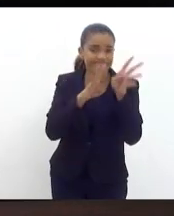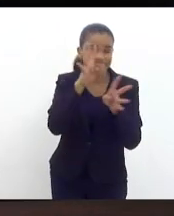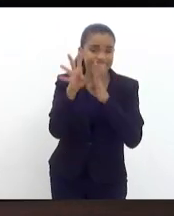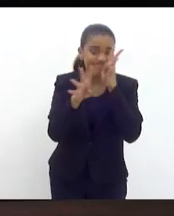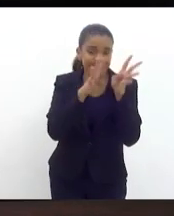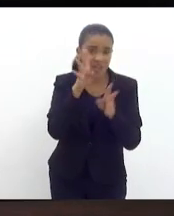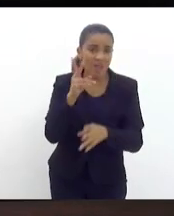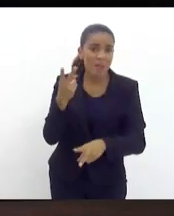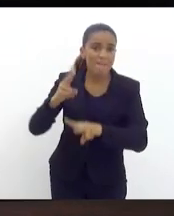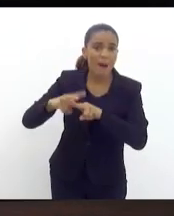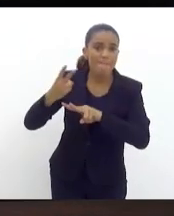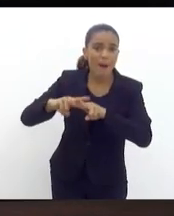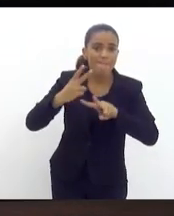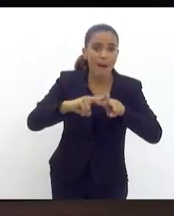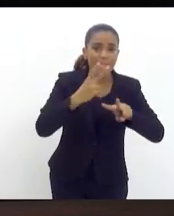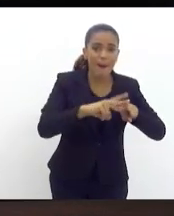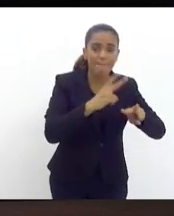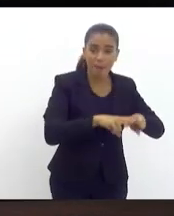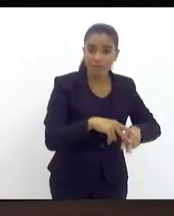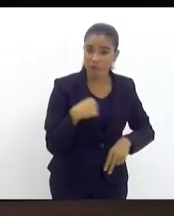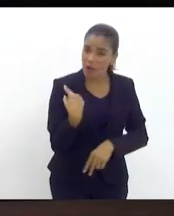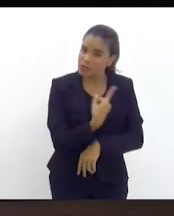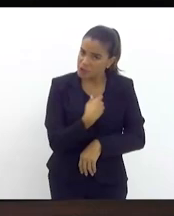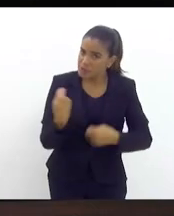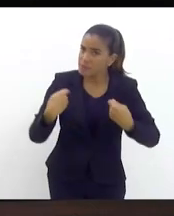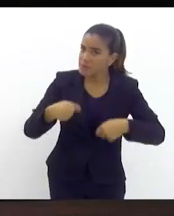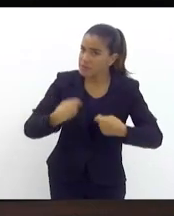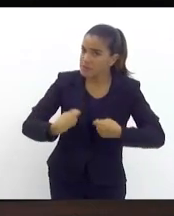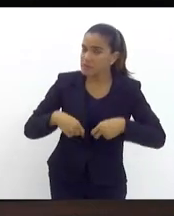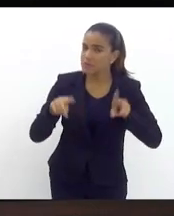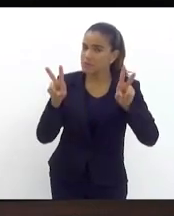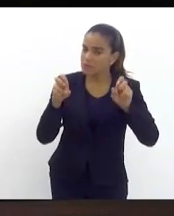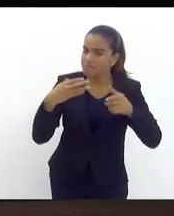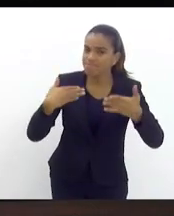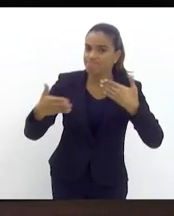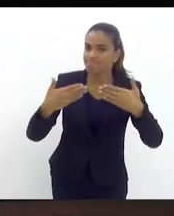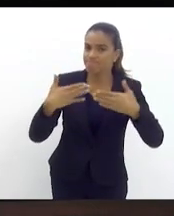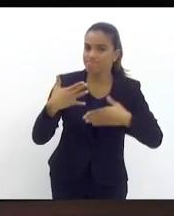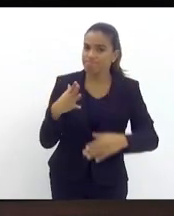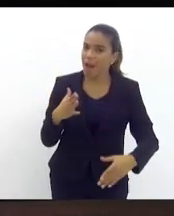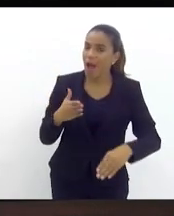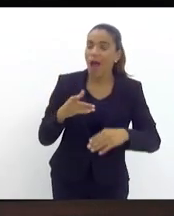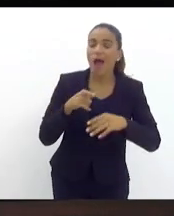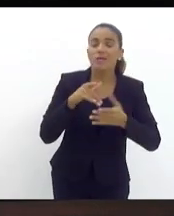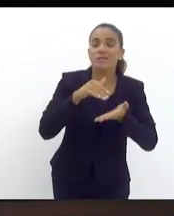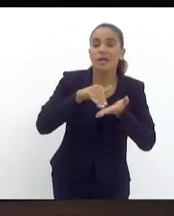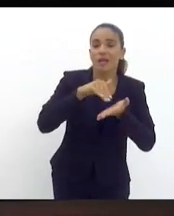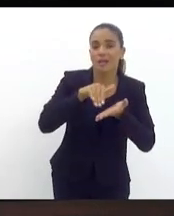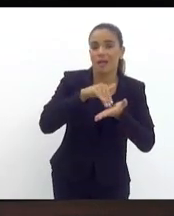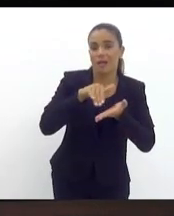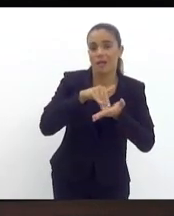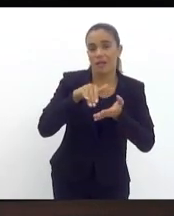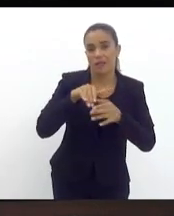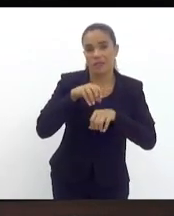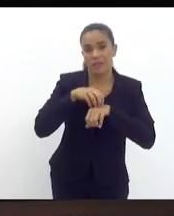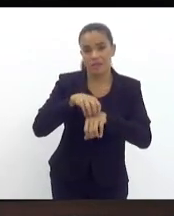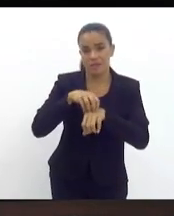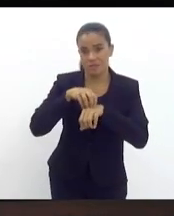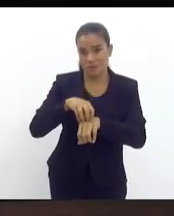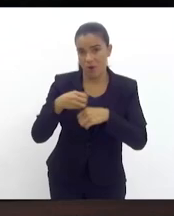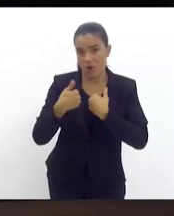fazer essas apreensões então a gente precisa trazer esse assunto para secretaria de transporte